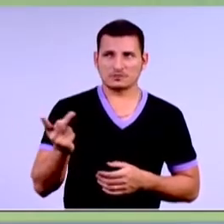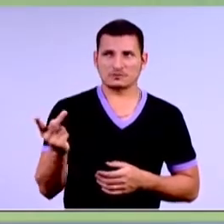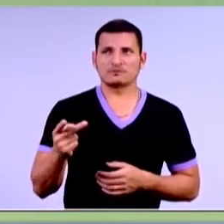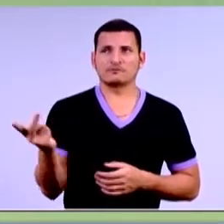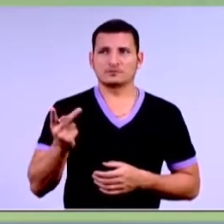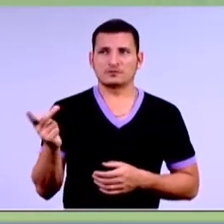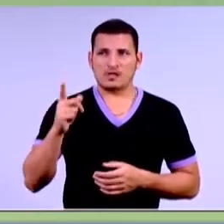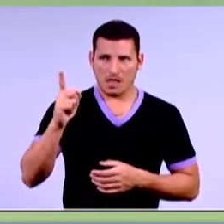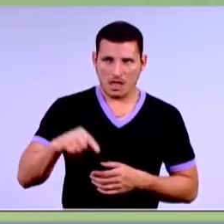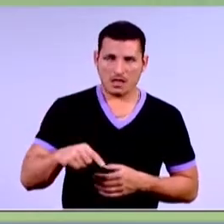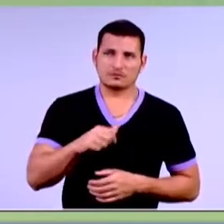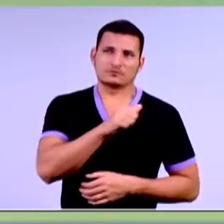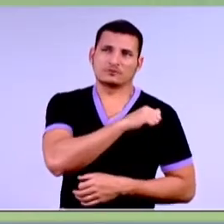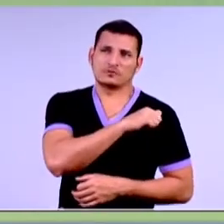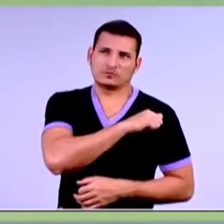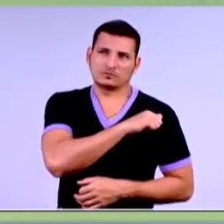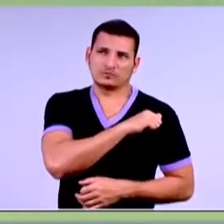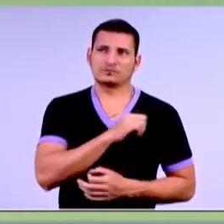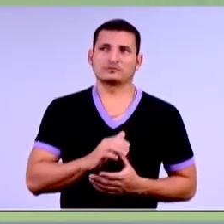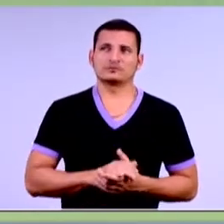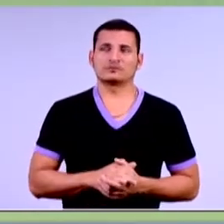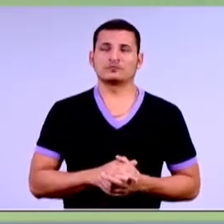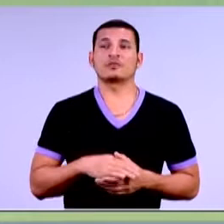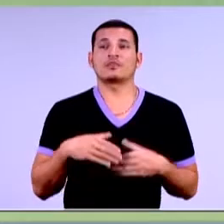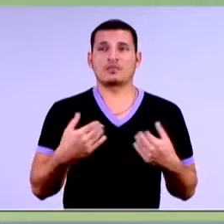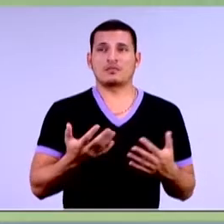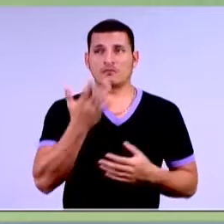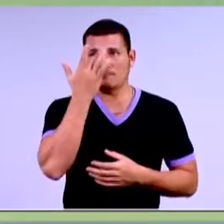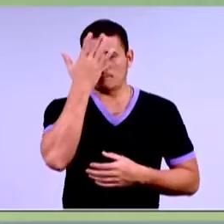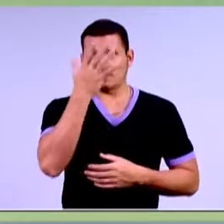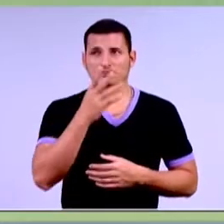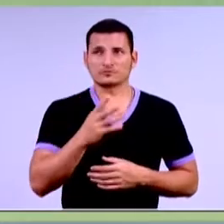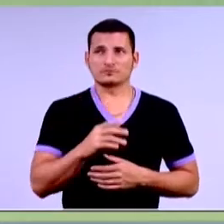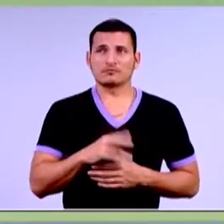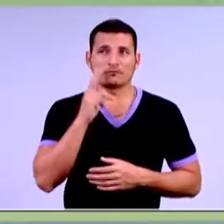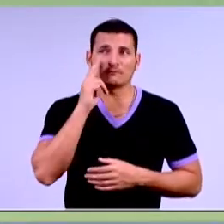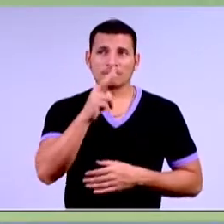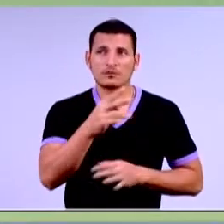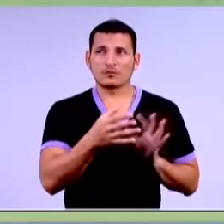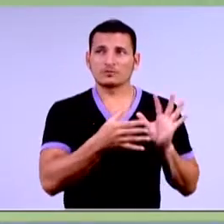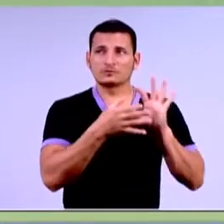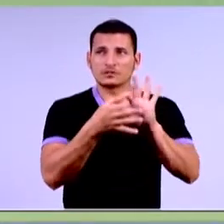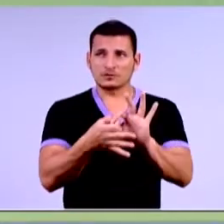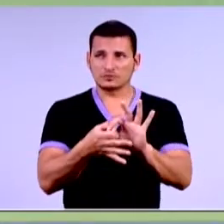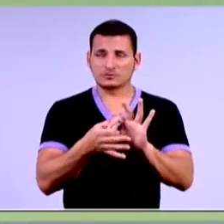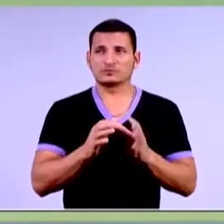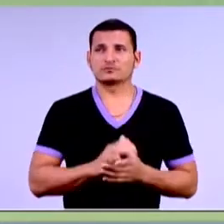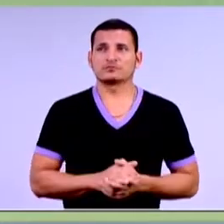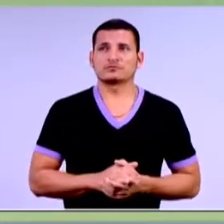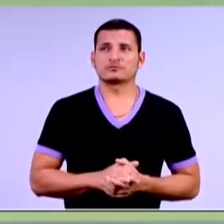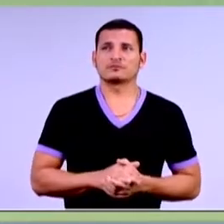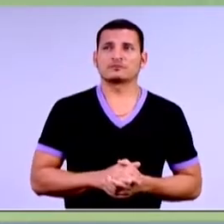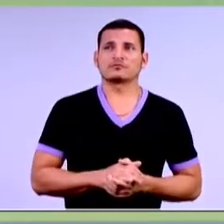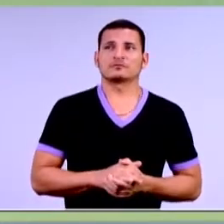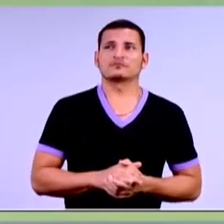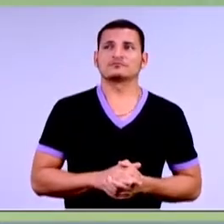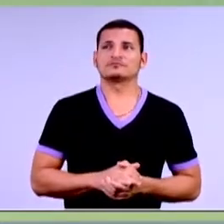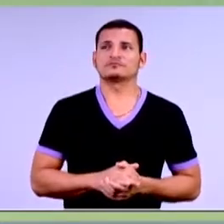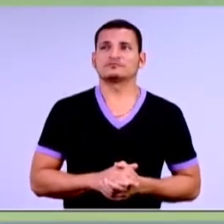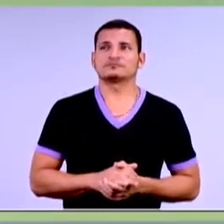alunos né então fica fácil a gente observando o contexto e saber se a io você o io vocês